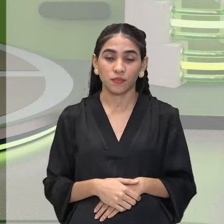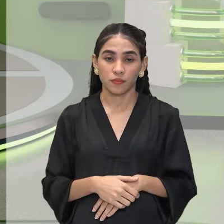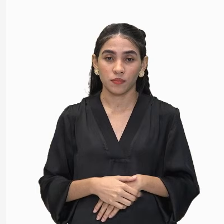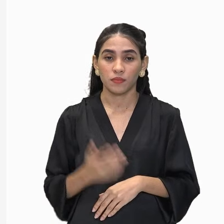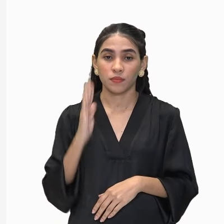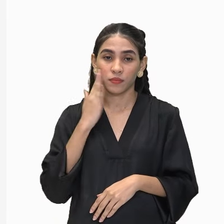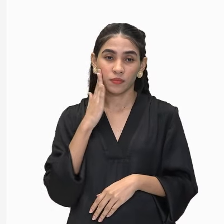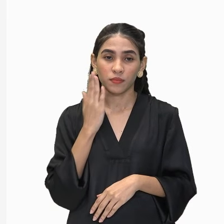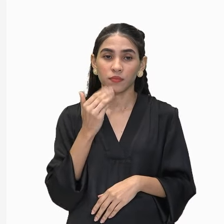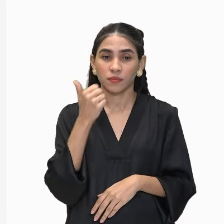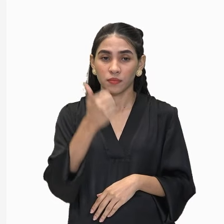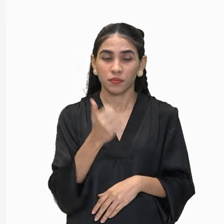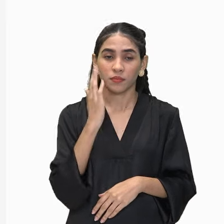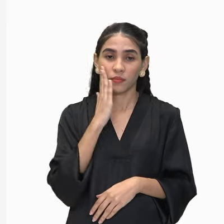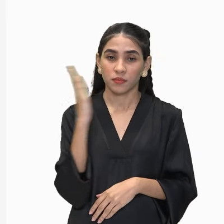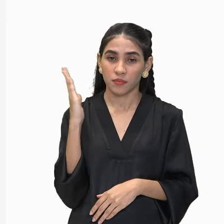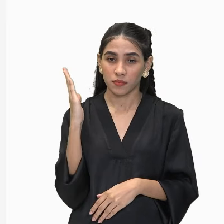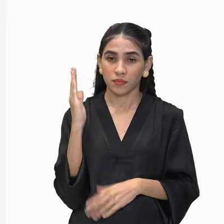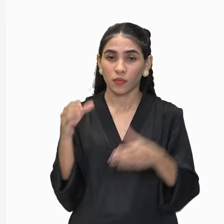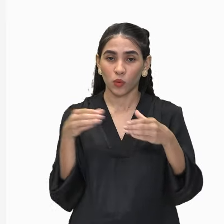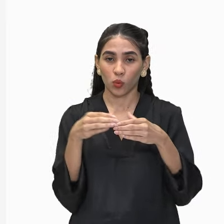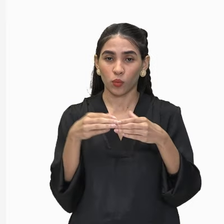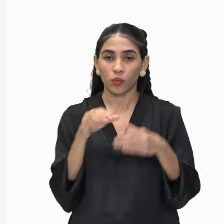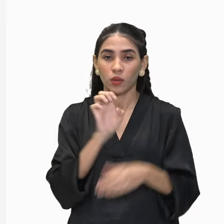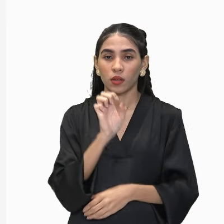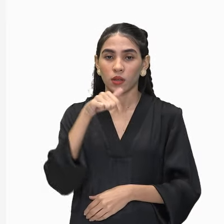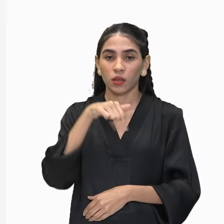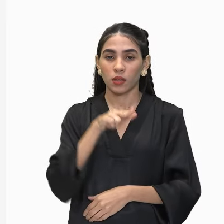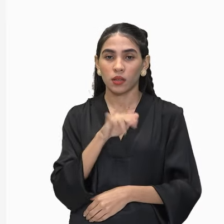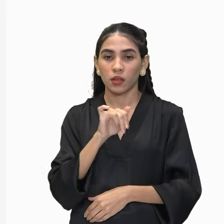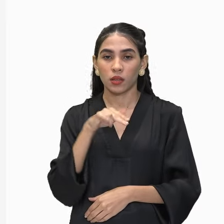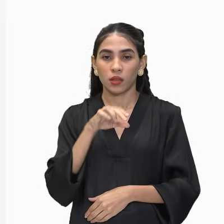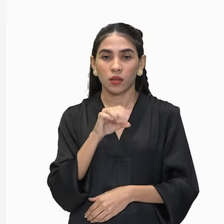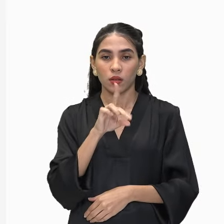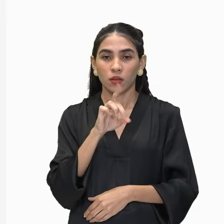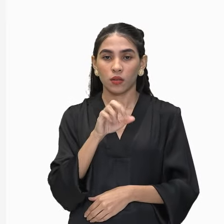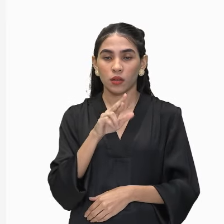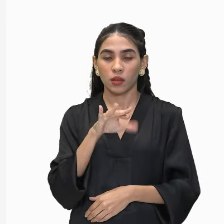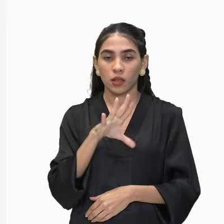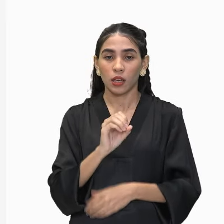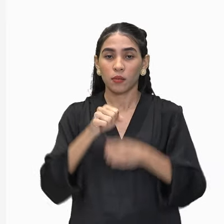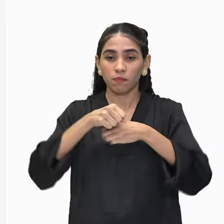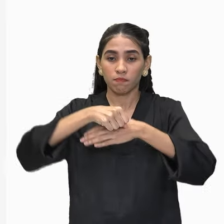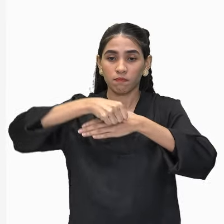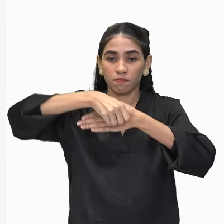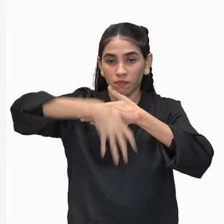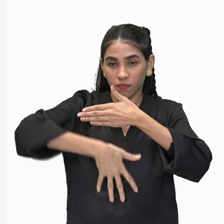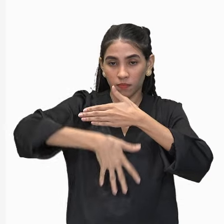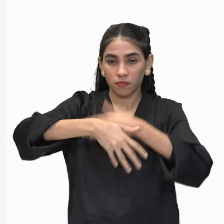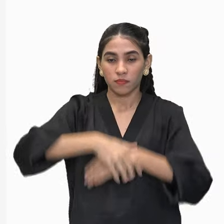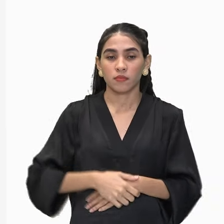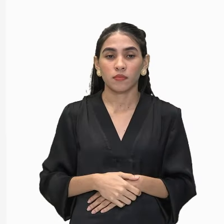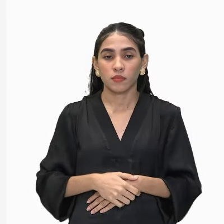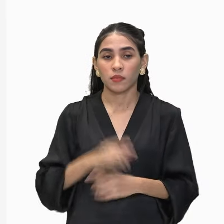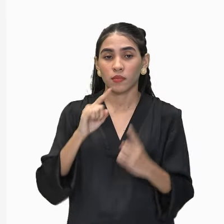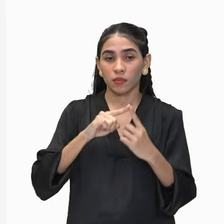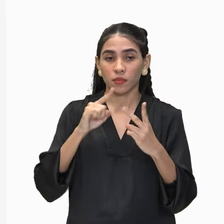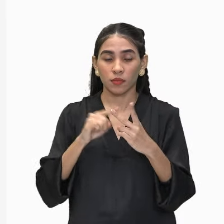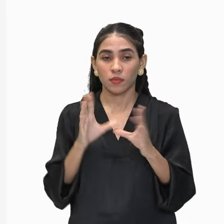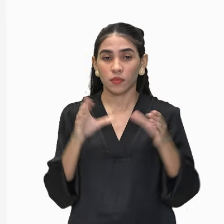um pouquinho mais sobre esse grupo, começando pela taxonomia deles. Separei para vocês aí 2